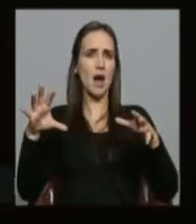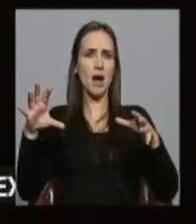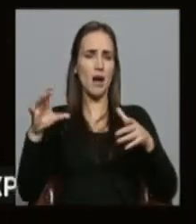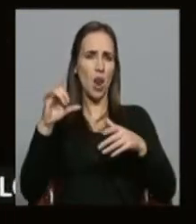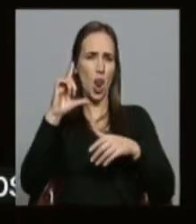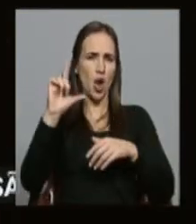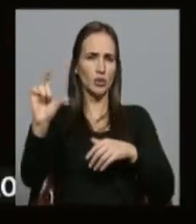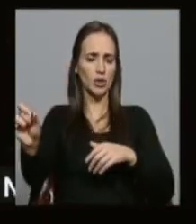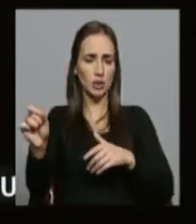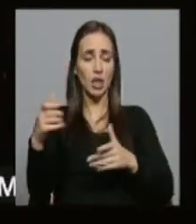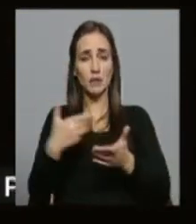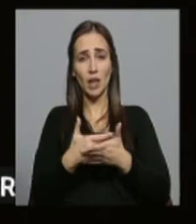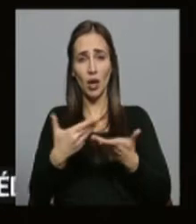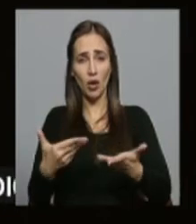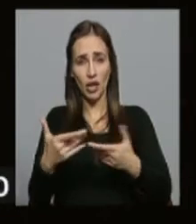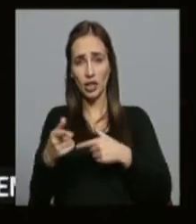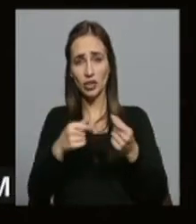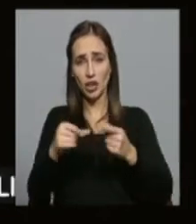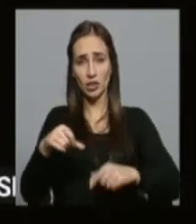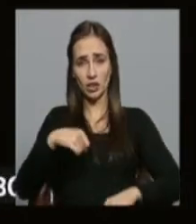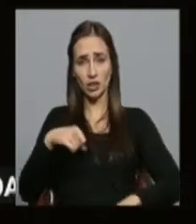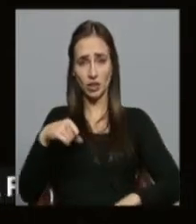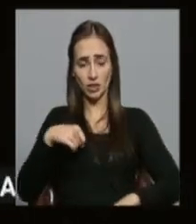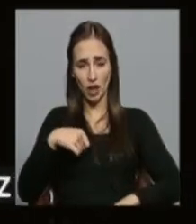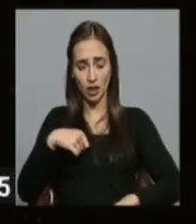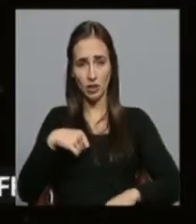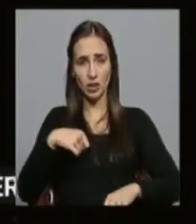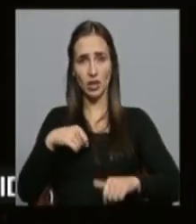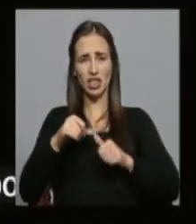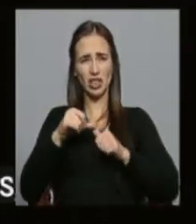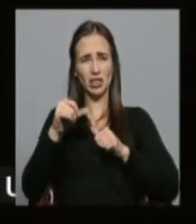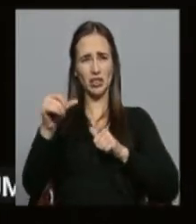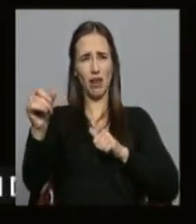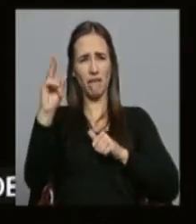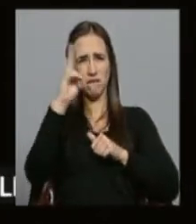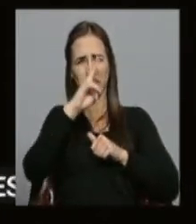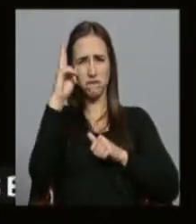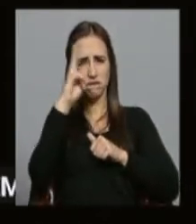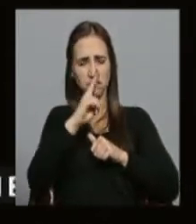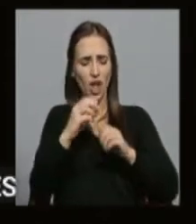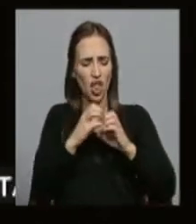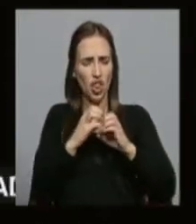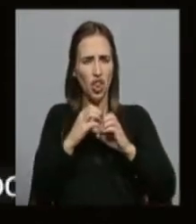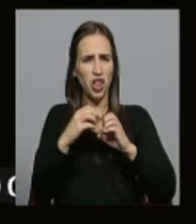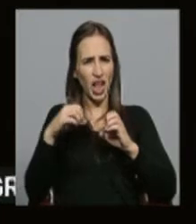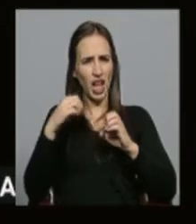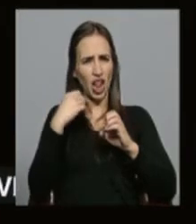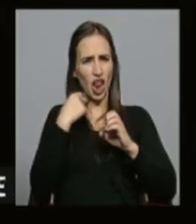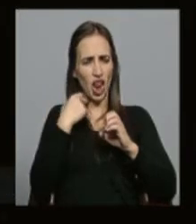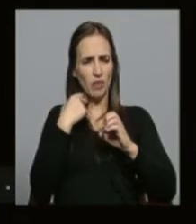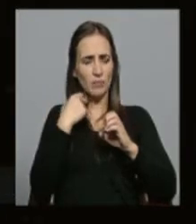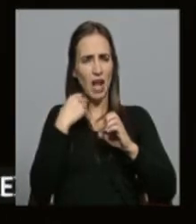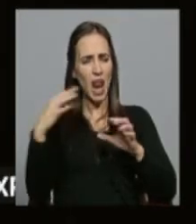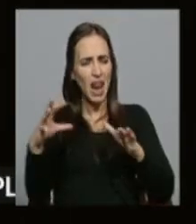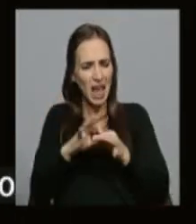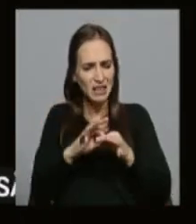os nossos registros de anãs castanhas. Ou seja, aquela distância colossal e para massas pequenas, em princípio, muito estranho. Não deveriam ter uma energia de ligação. Uma da outra, não é? Mas isto é um